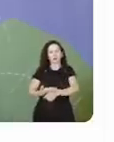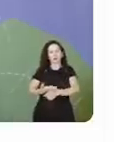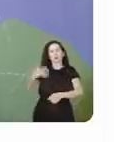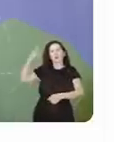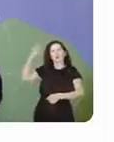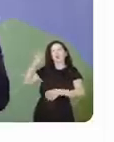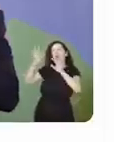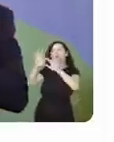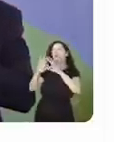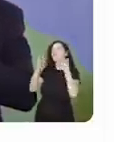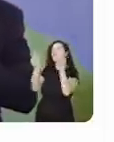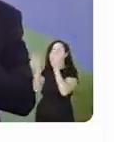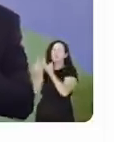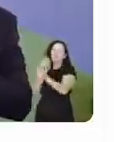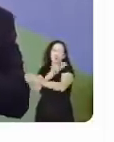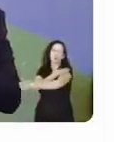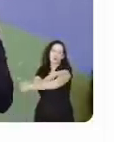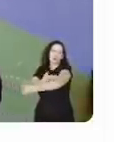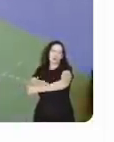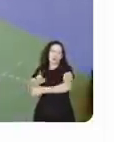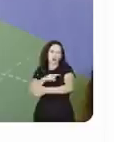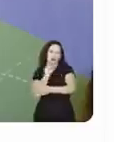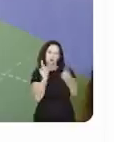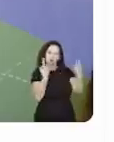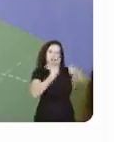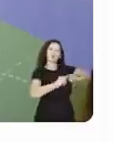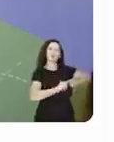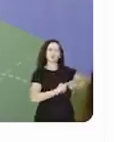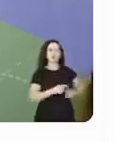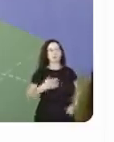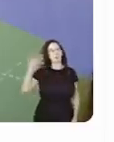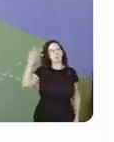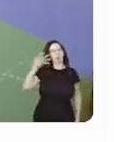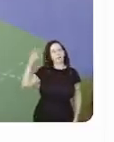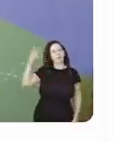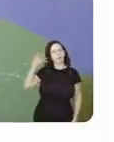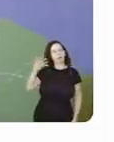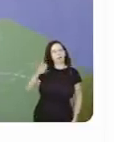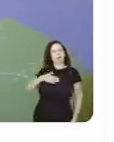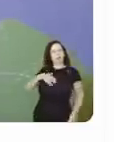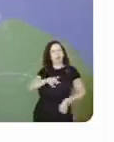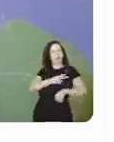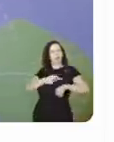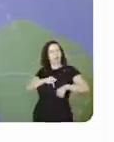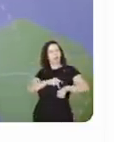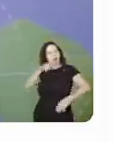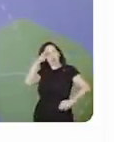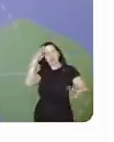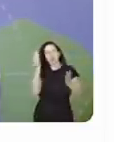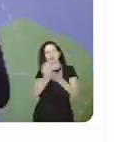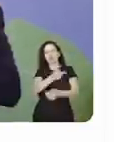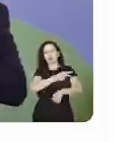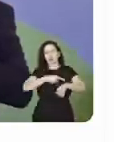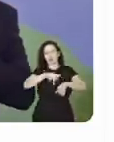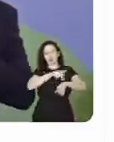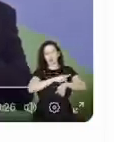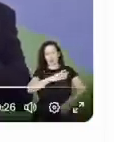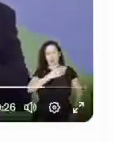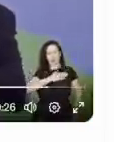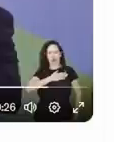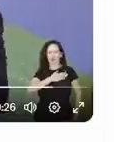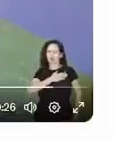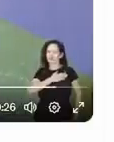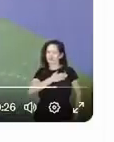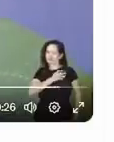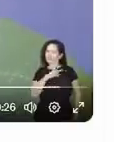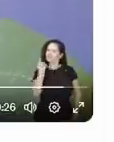o discurso do patriotismo ou seja aquilo que enfrentamos o discurso de tudo aquilo que a gente aprendeu